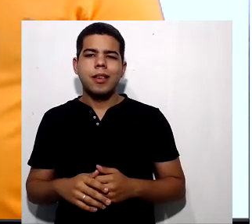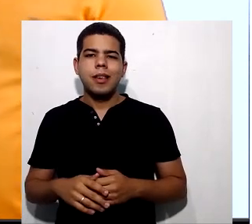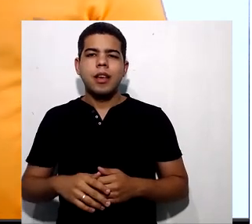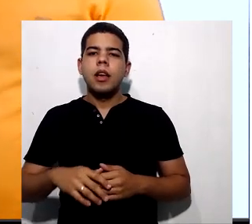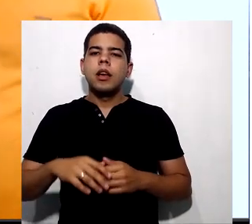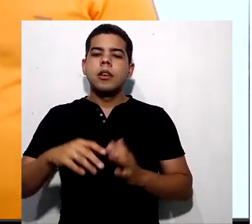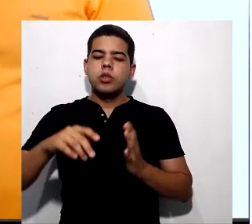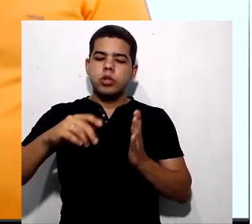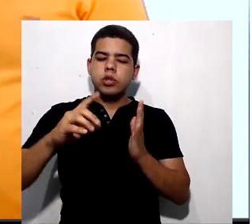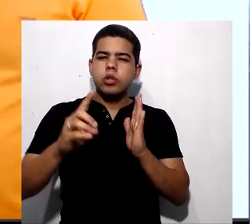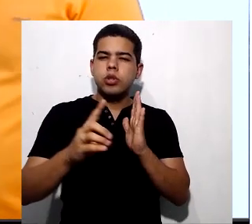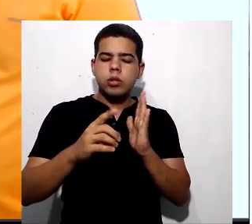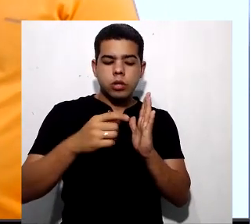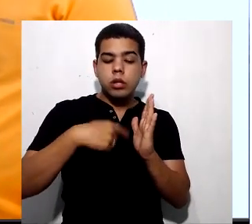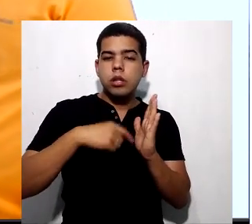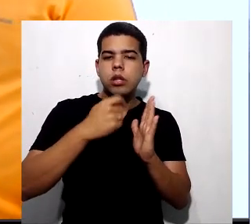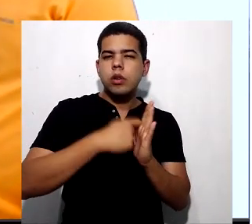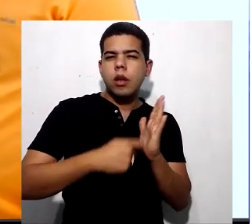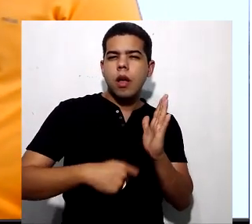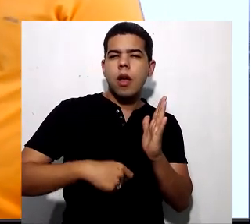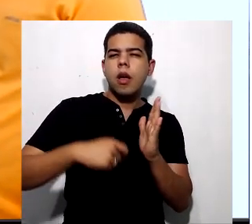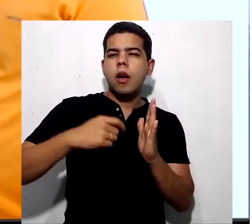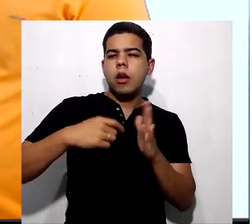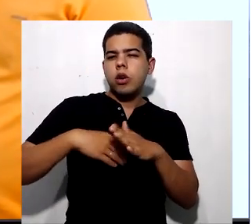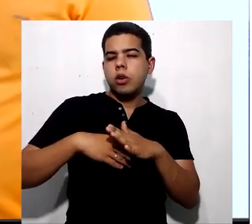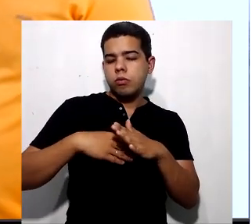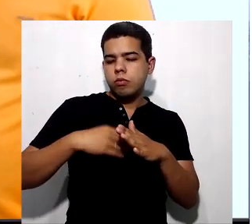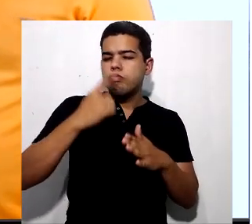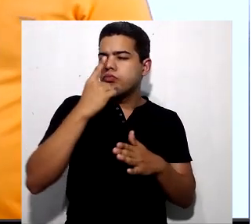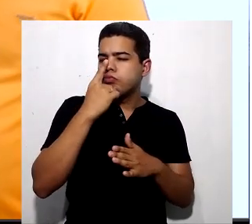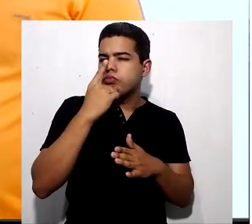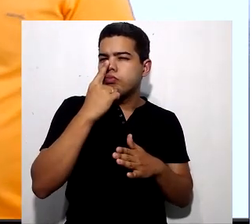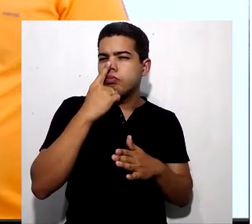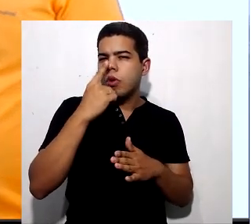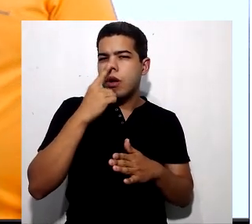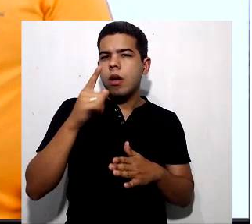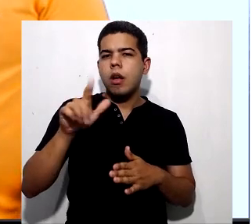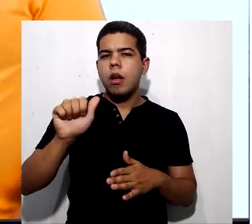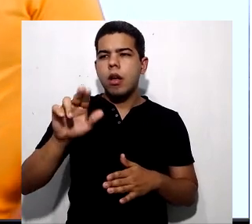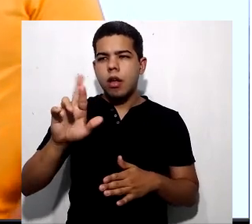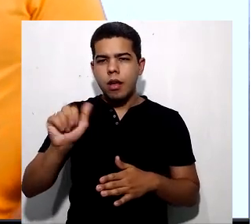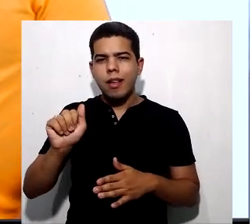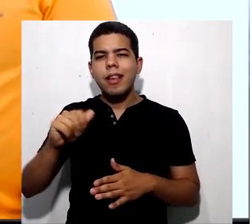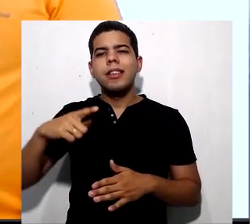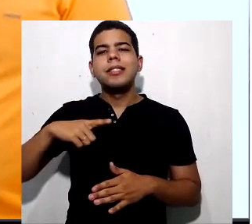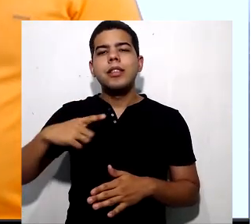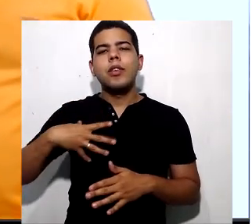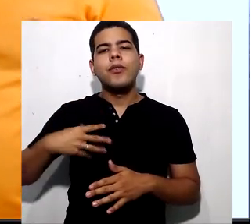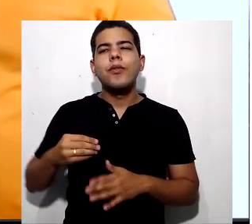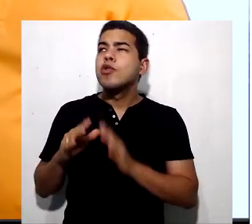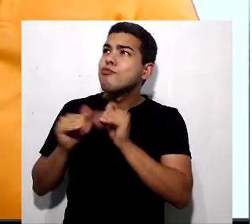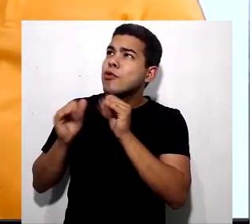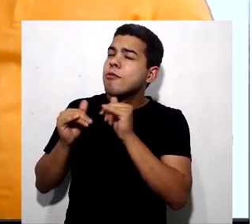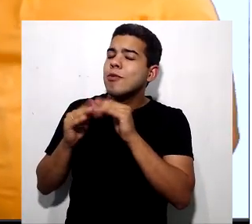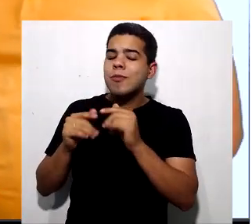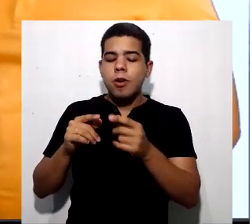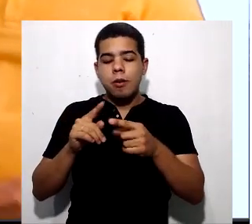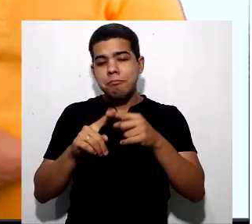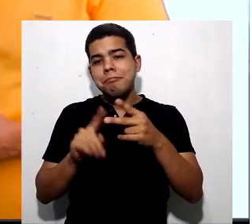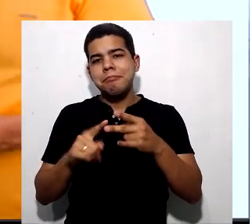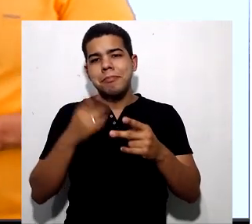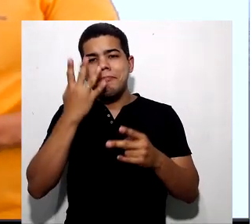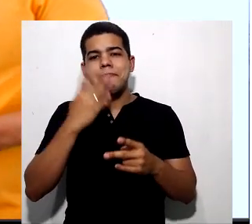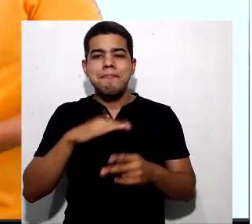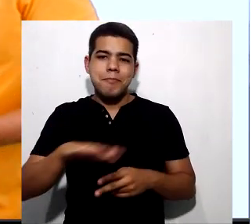e ela escreveu justamente essas obras a pedido do filho dela. O estilo dela, por favor. O estilo literário dela, né? A